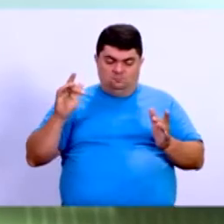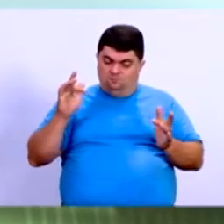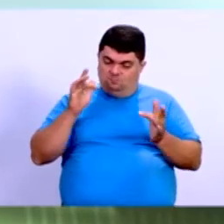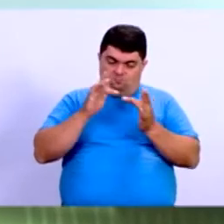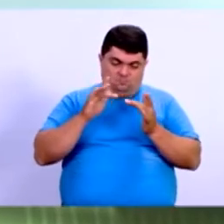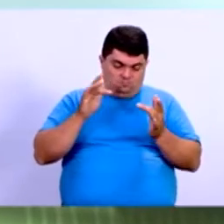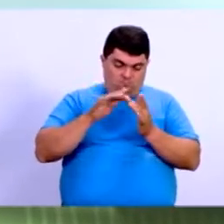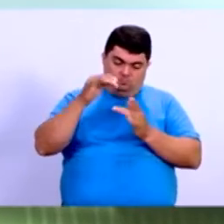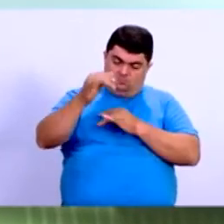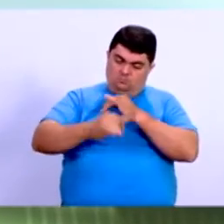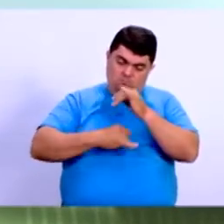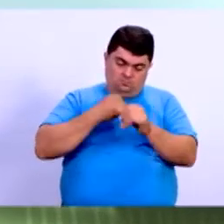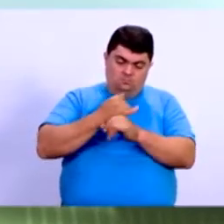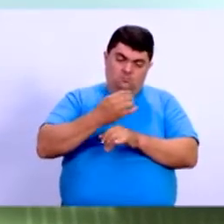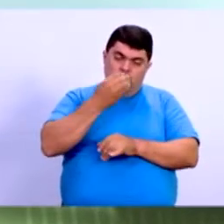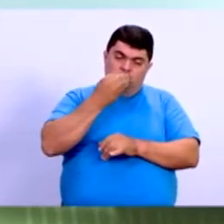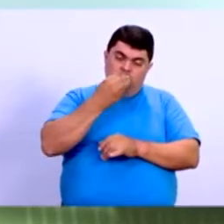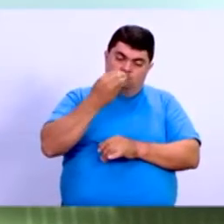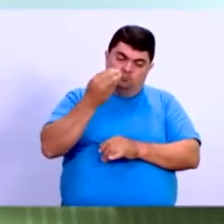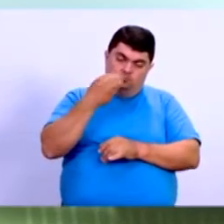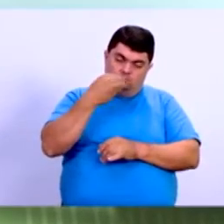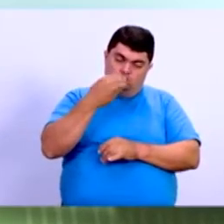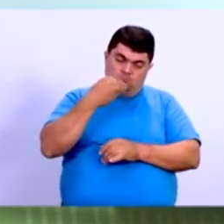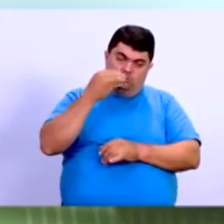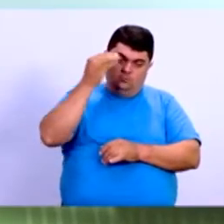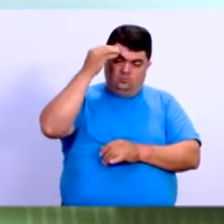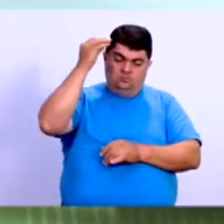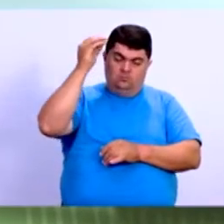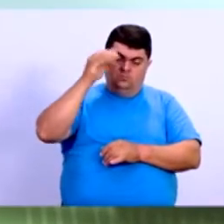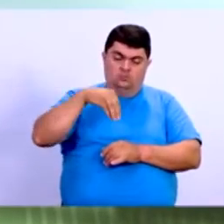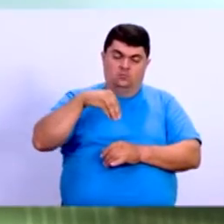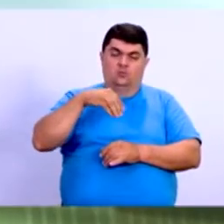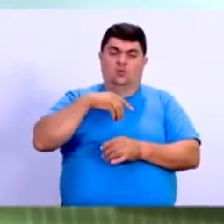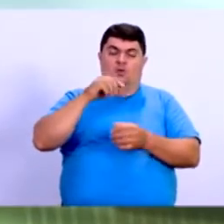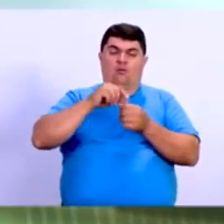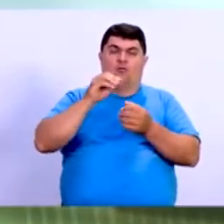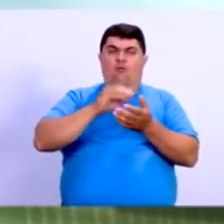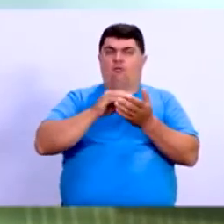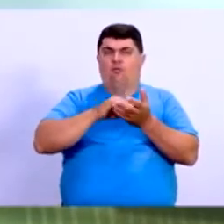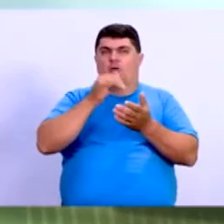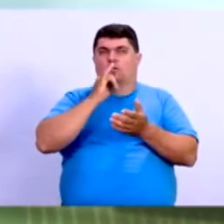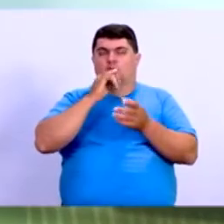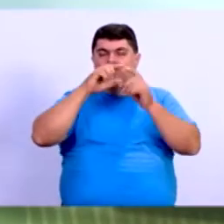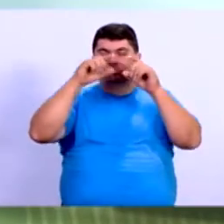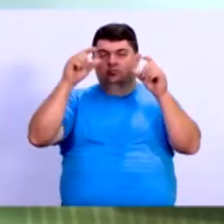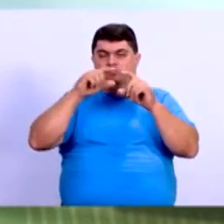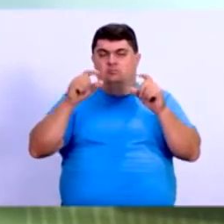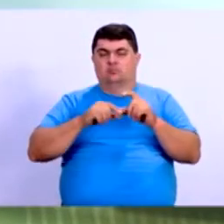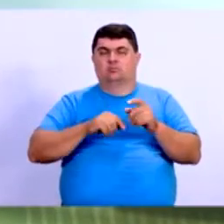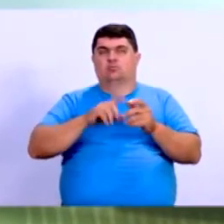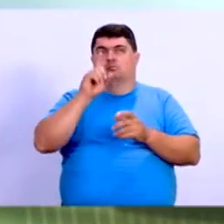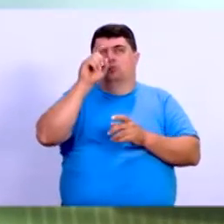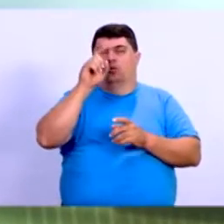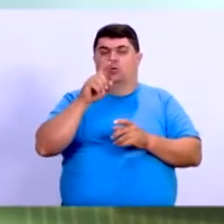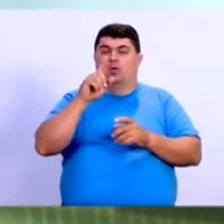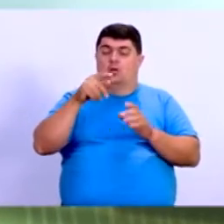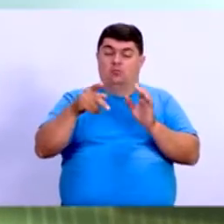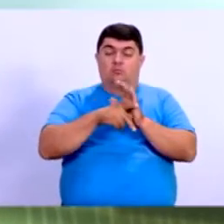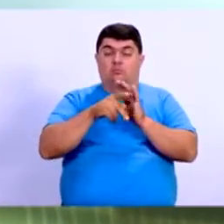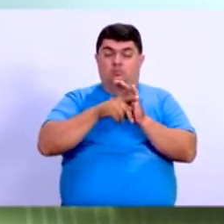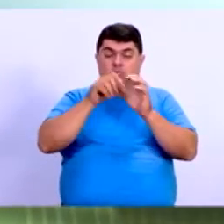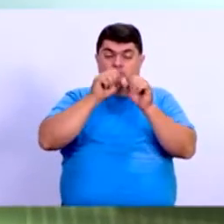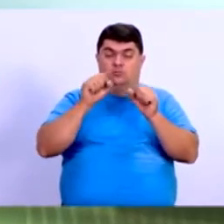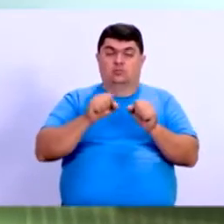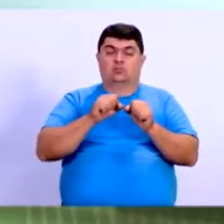com a internet, é uma mensagem de que os campos não foram preenchidos, certo? Essas informações é o próprio sistema que está